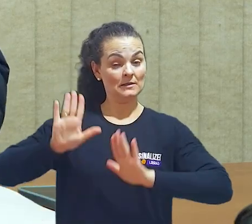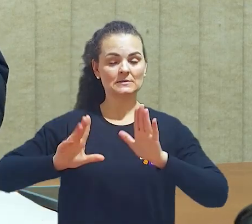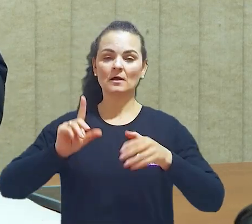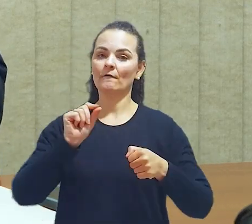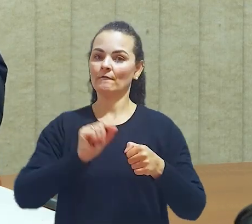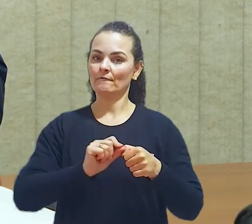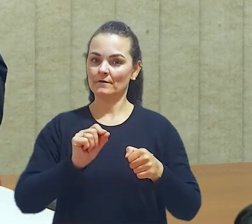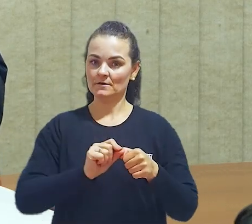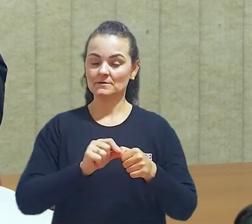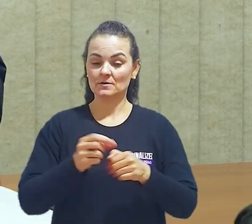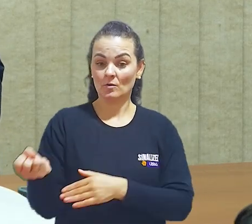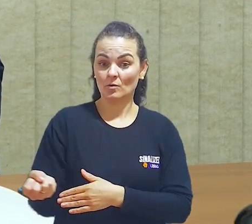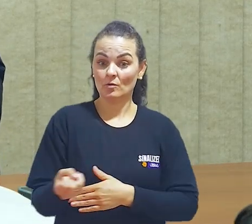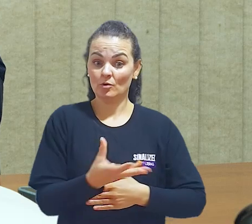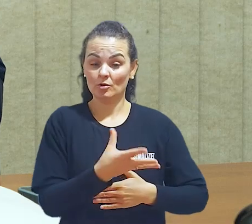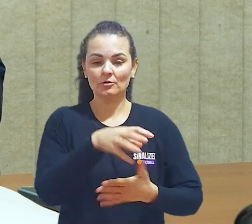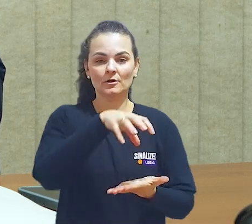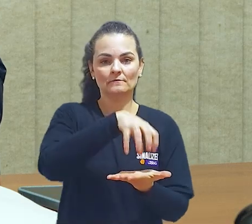execução agora da nova sede. Então,